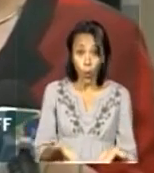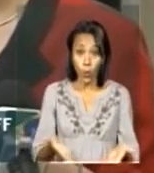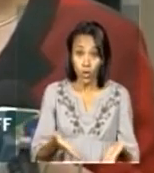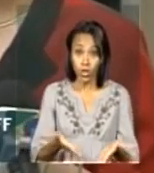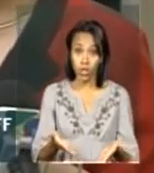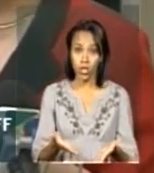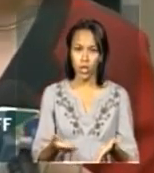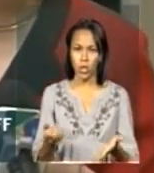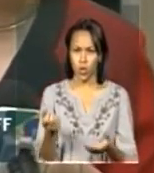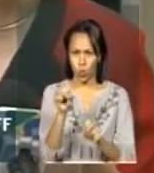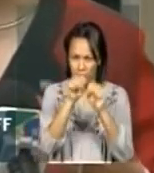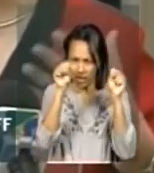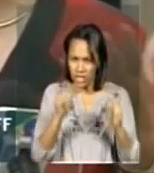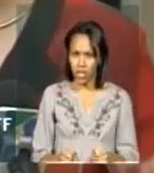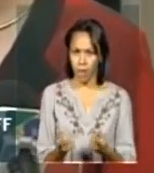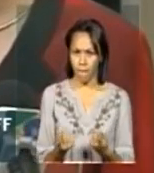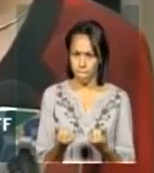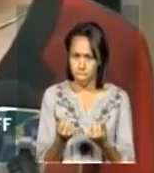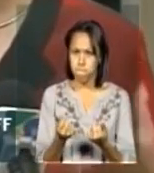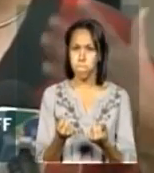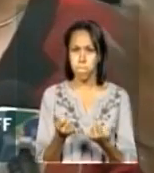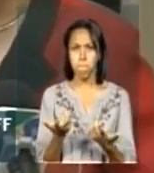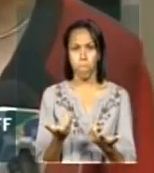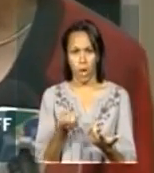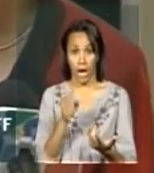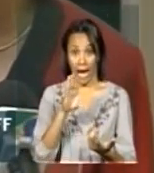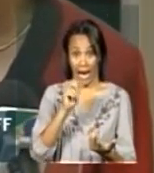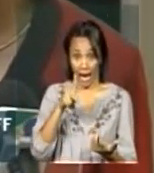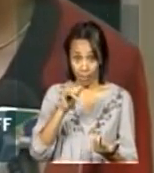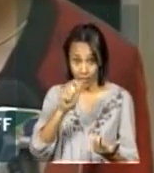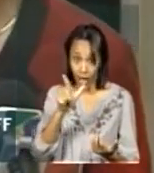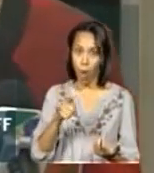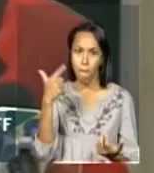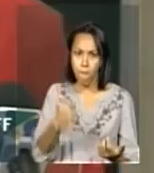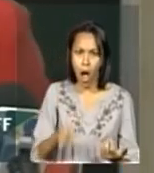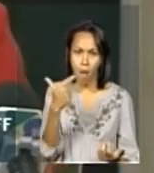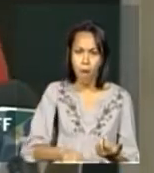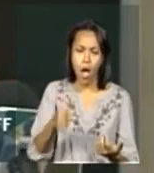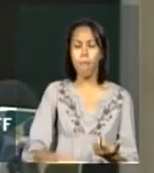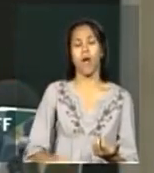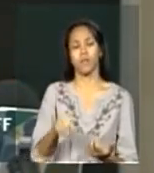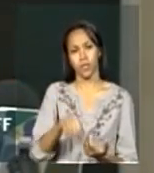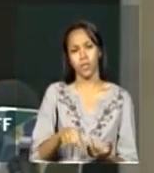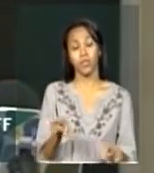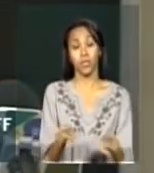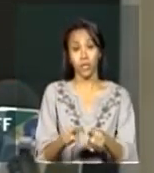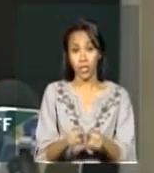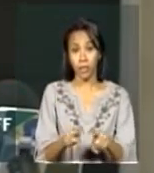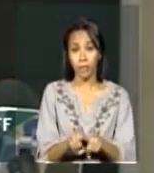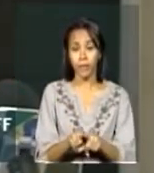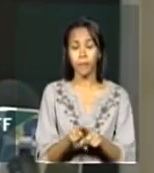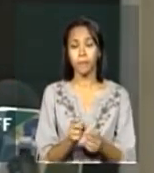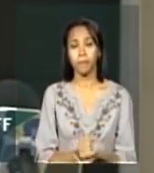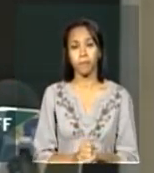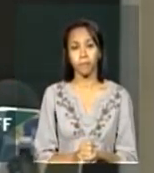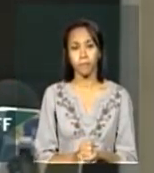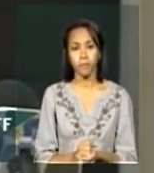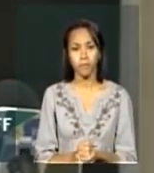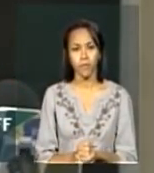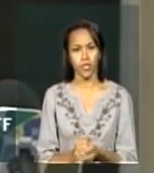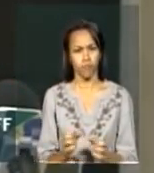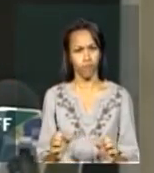com com um nível de de exigência de capital muito maior e bastantes bastante